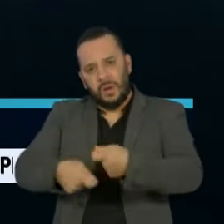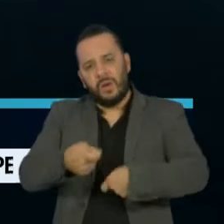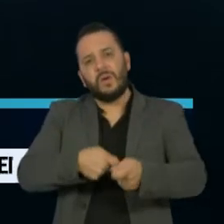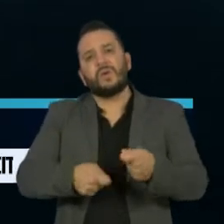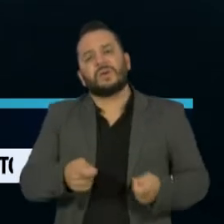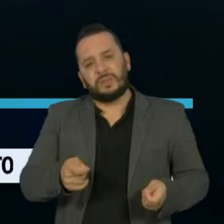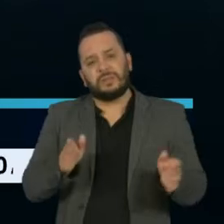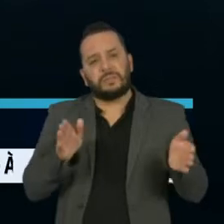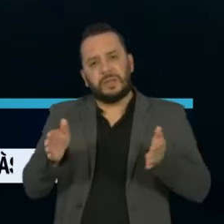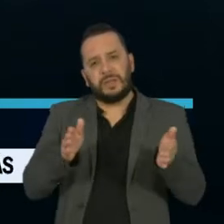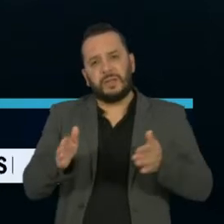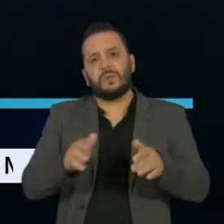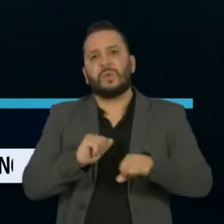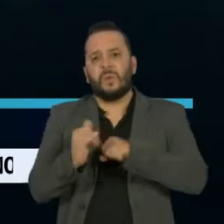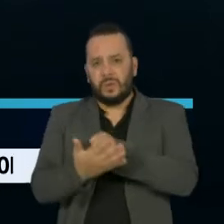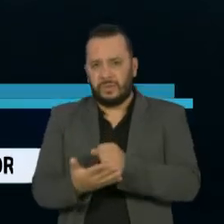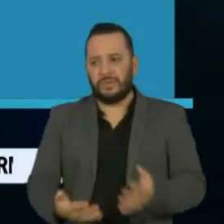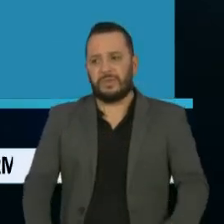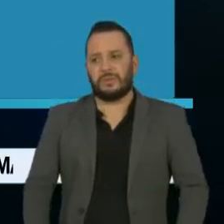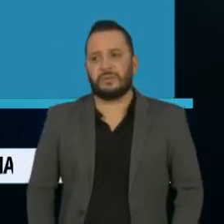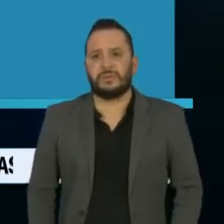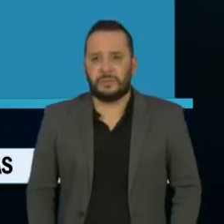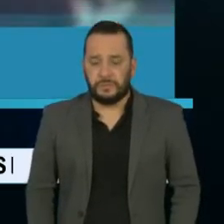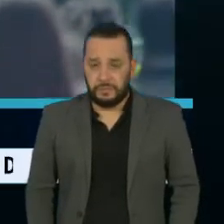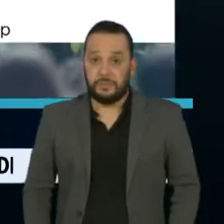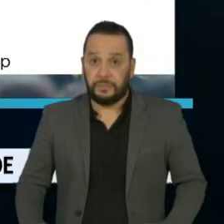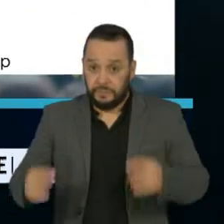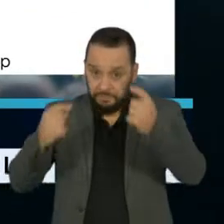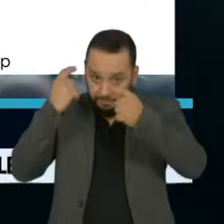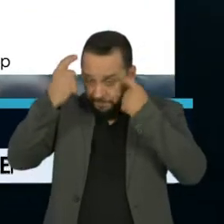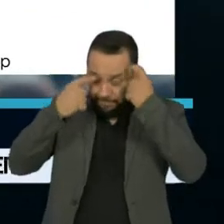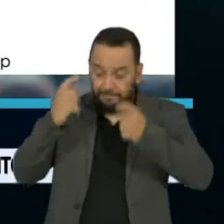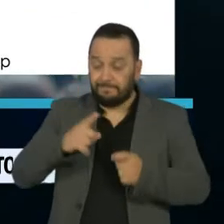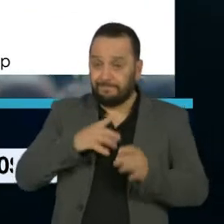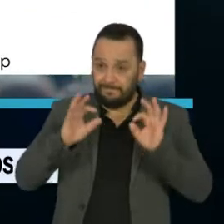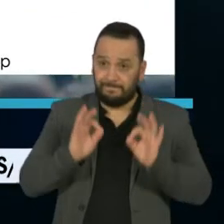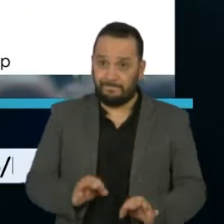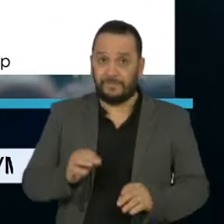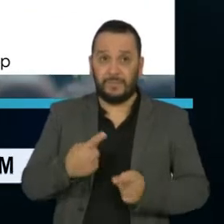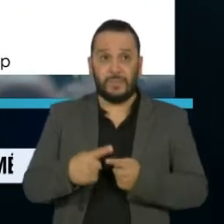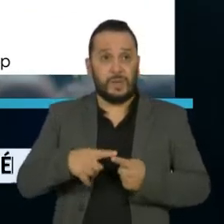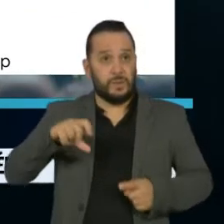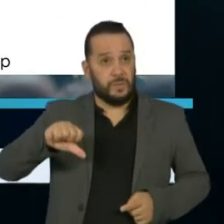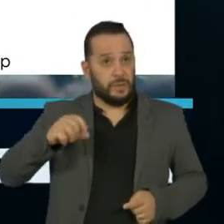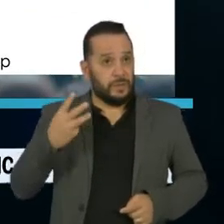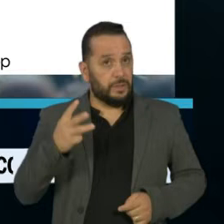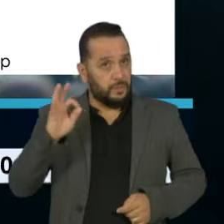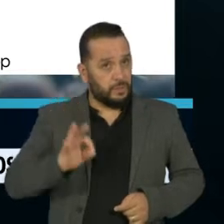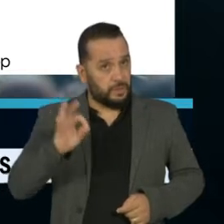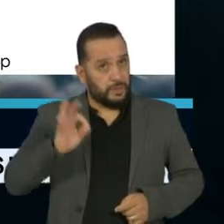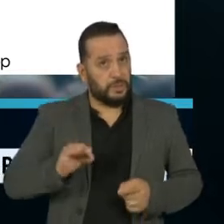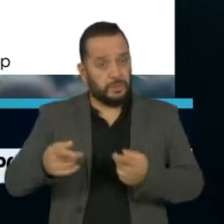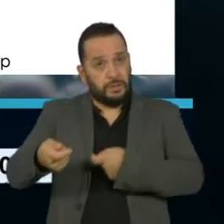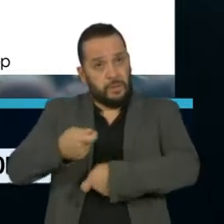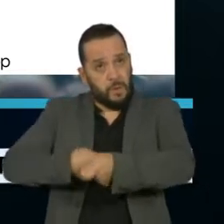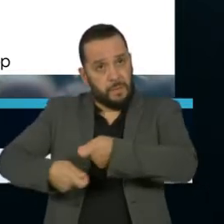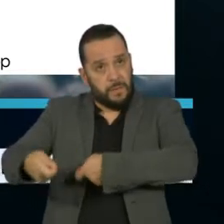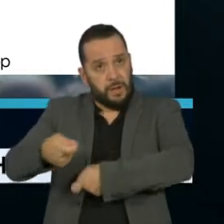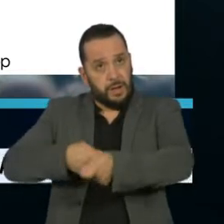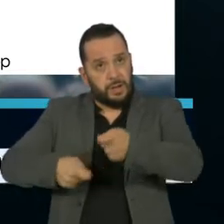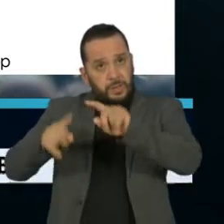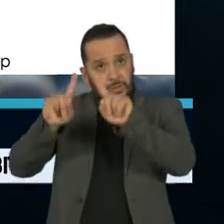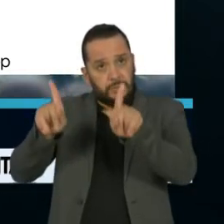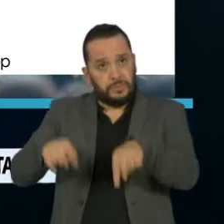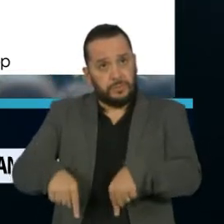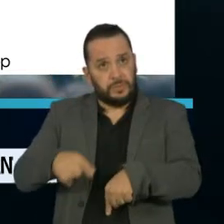nesse enfrentamento aí que todos estamos passando. A preocupação tem razão de ser. 93% dos varejistas tiveram queda